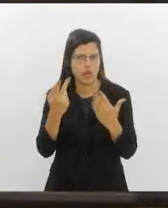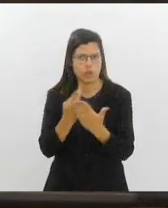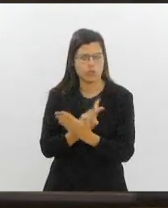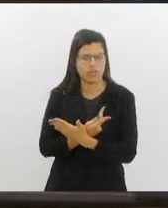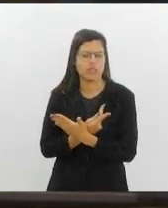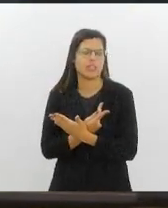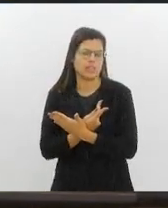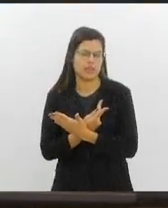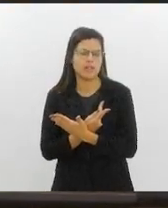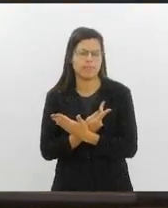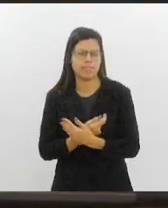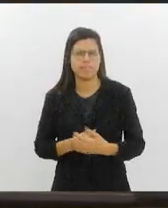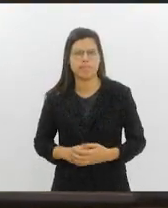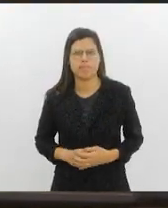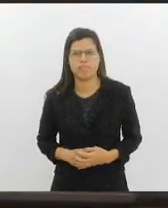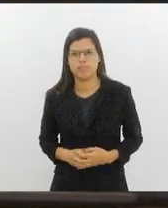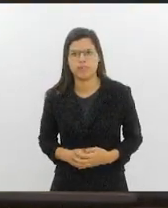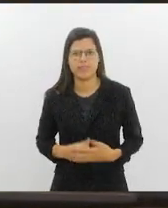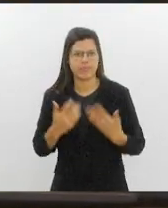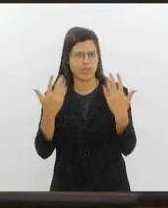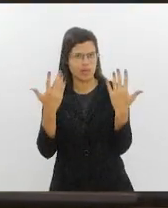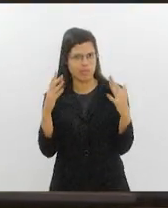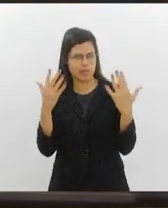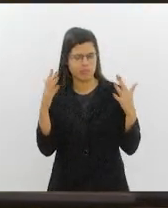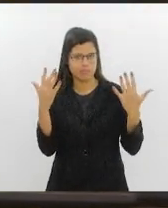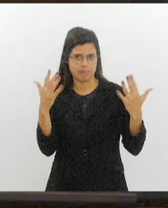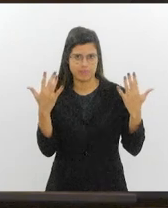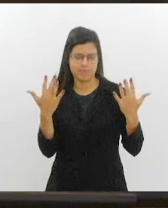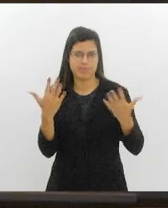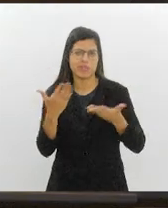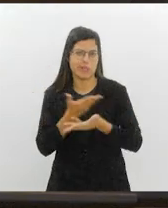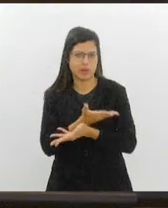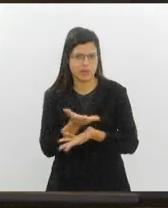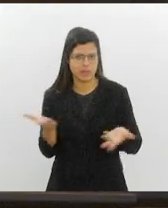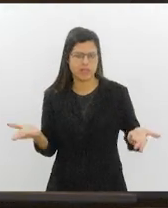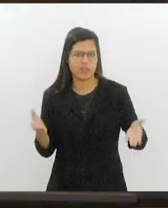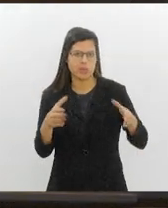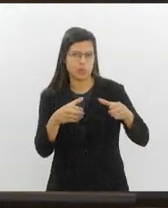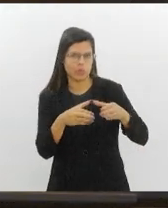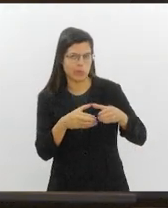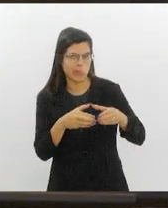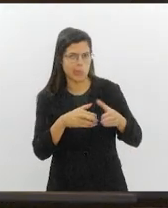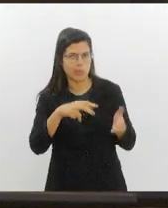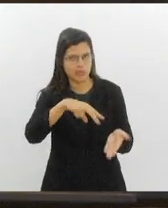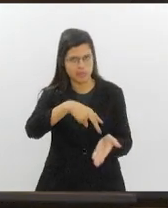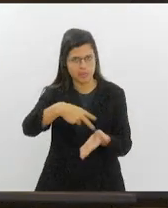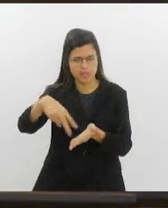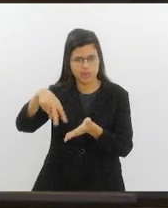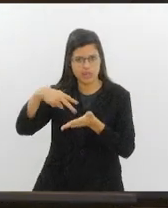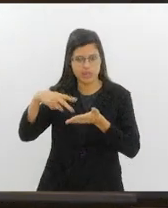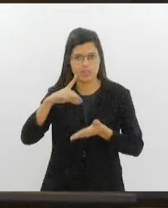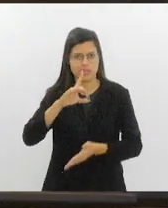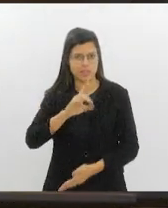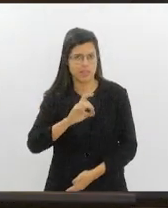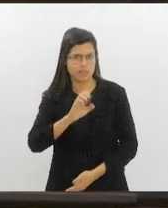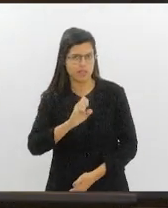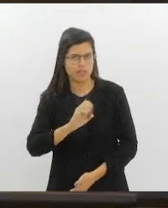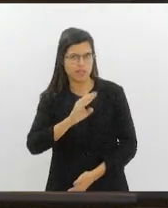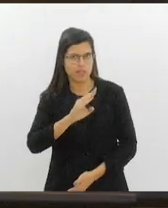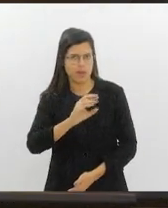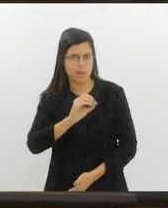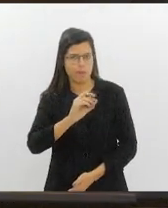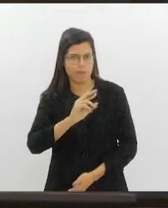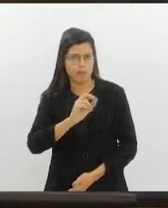espetáculos acontecerem. Parabenizar vocês e a companhia de dança Débora Kolker por tudo,